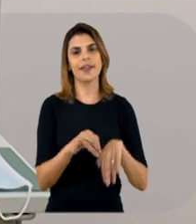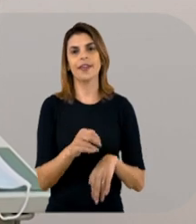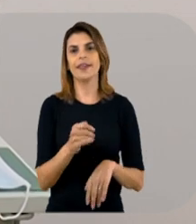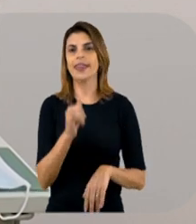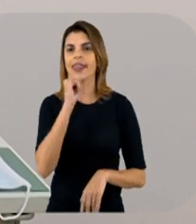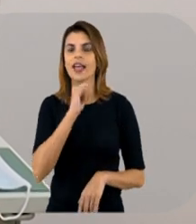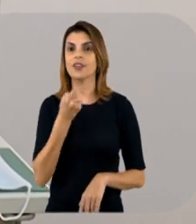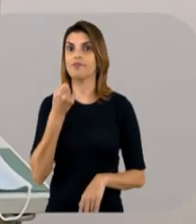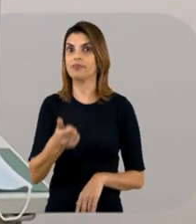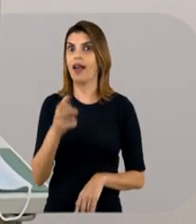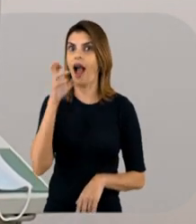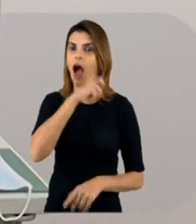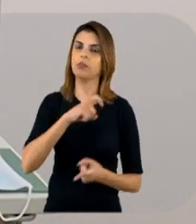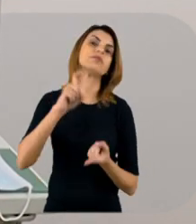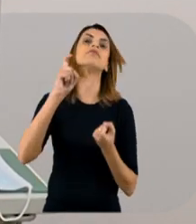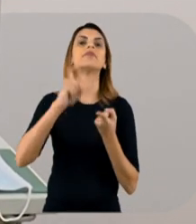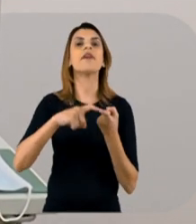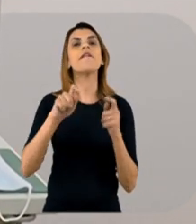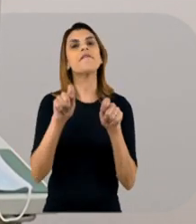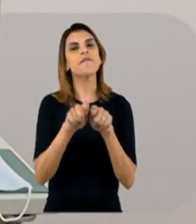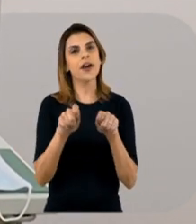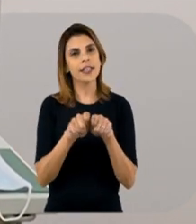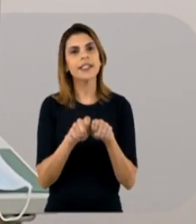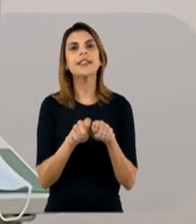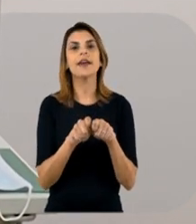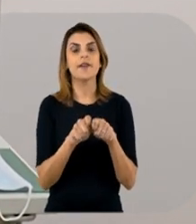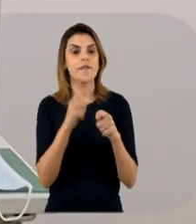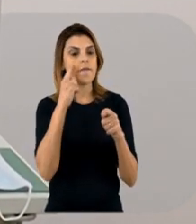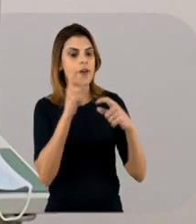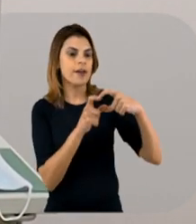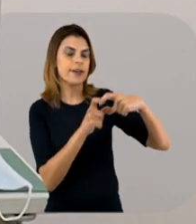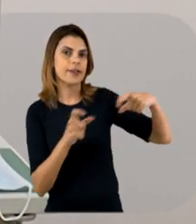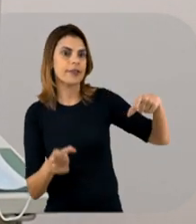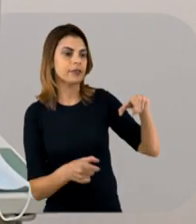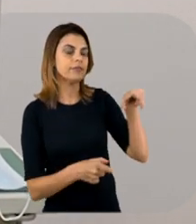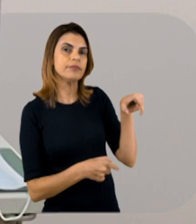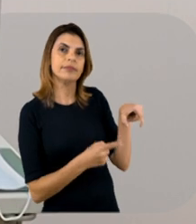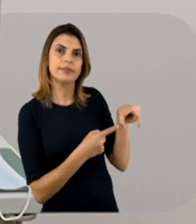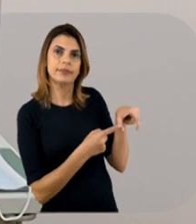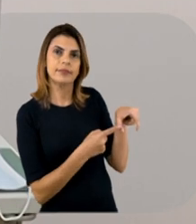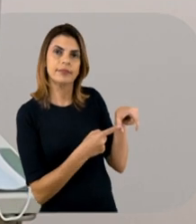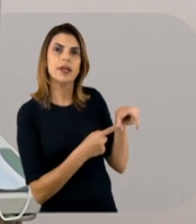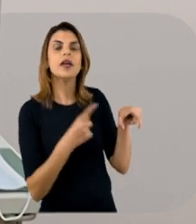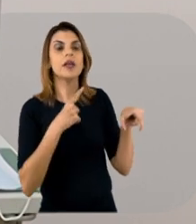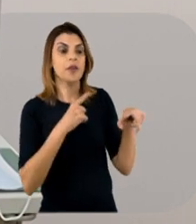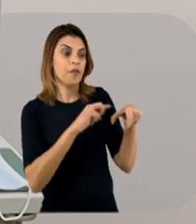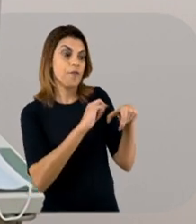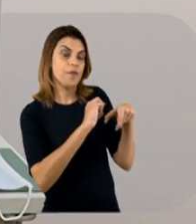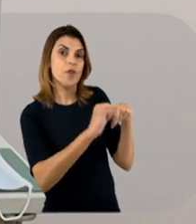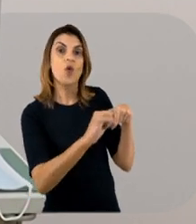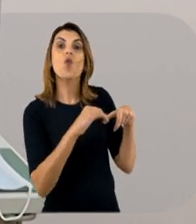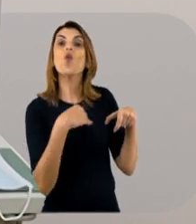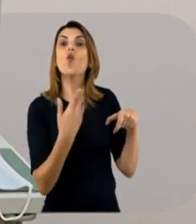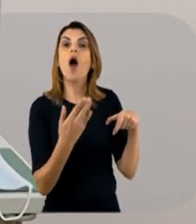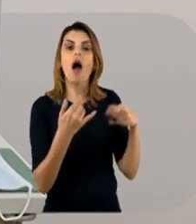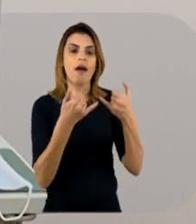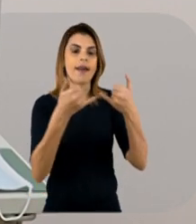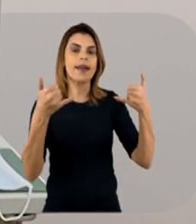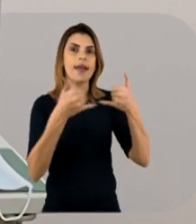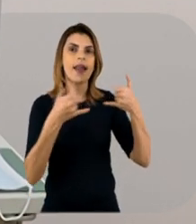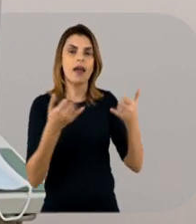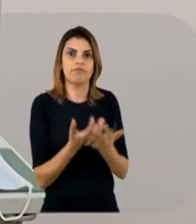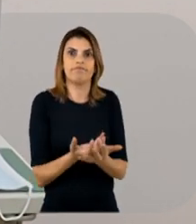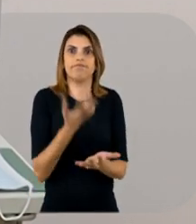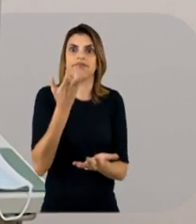resultado final do teste rápido devemos assim fazer a verificação do cassete e identificar